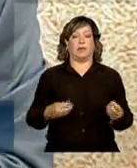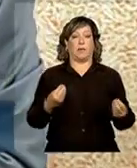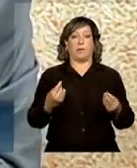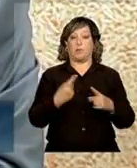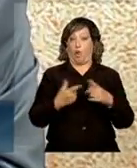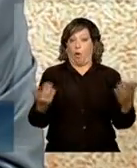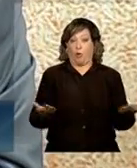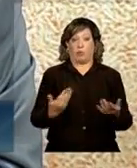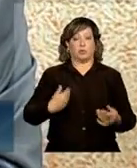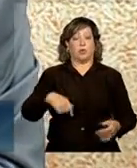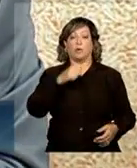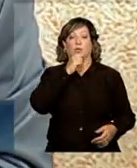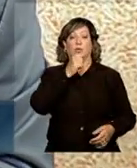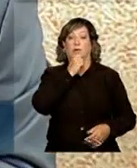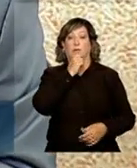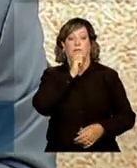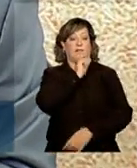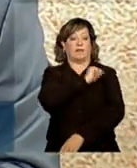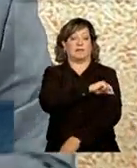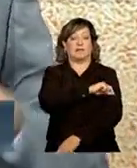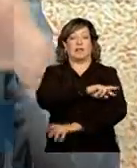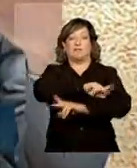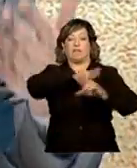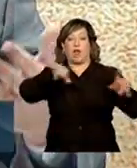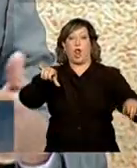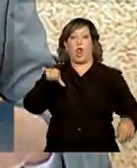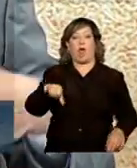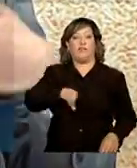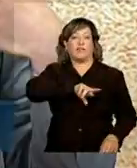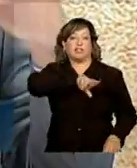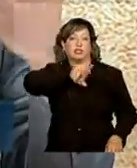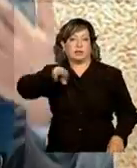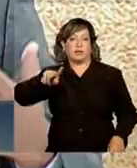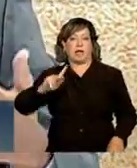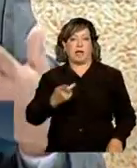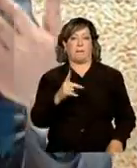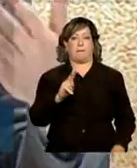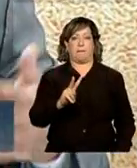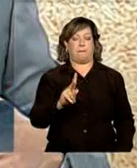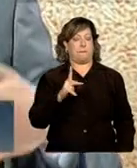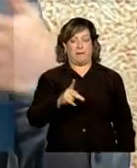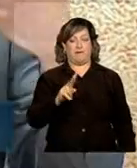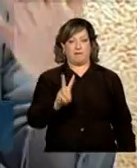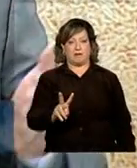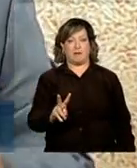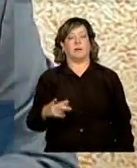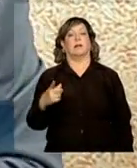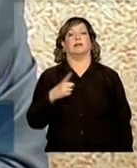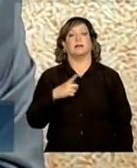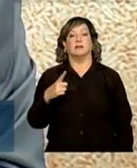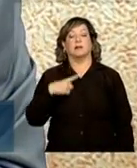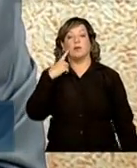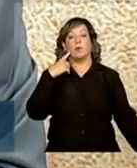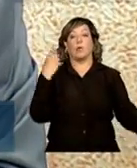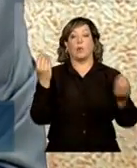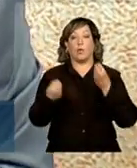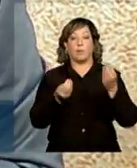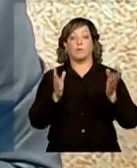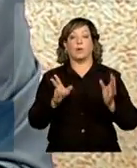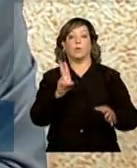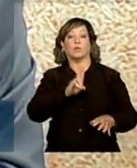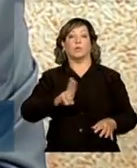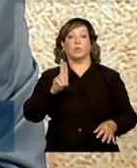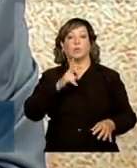vacina para nove tipos do HPV né que que esteja já tá em estudos de fase Clínica já esteja em uso eh